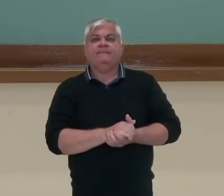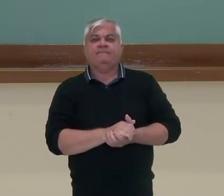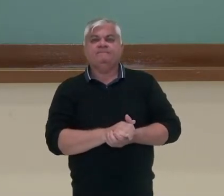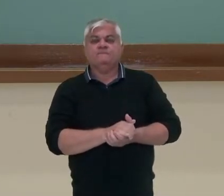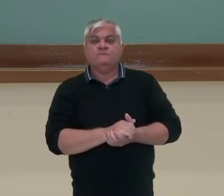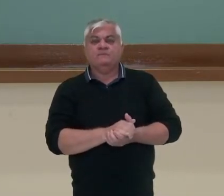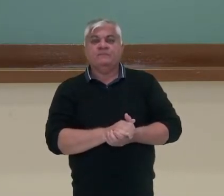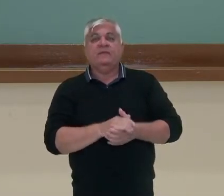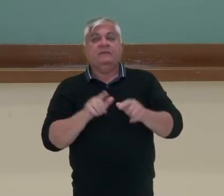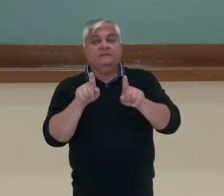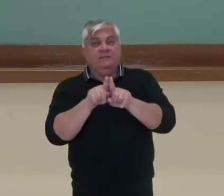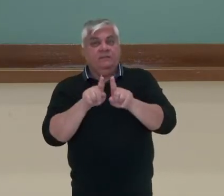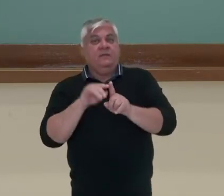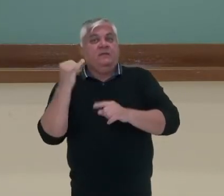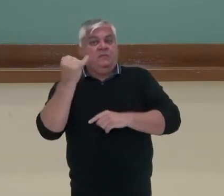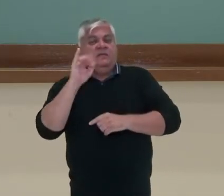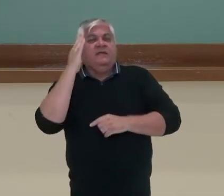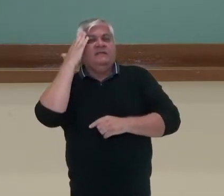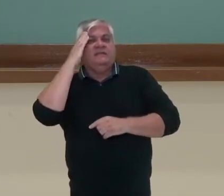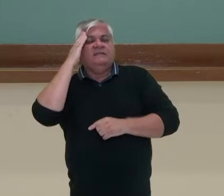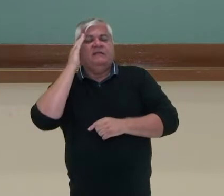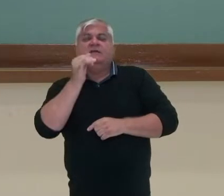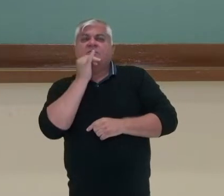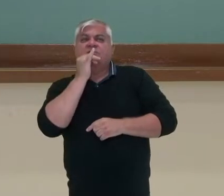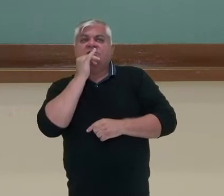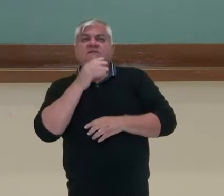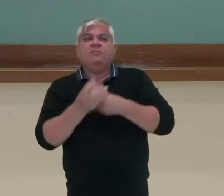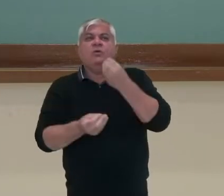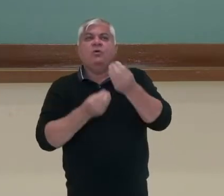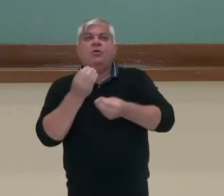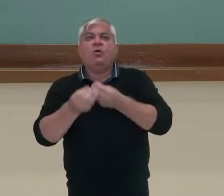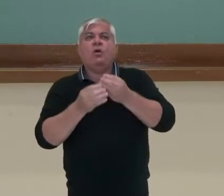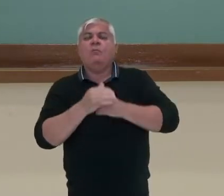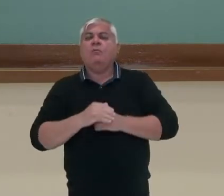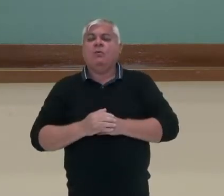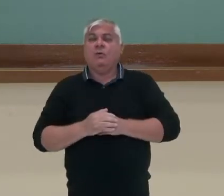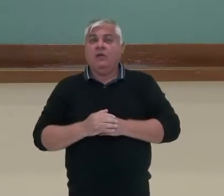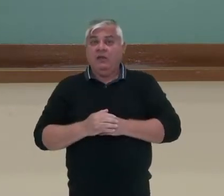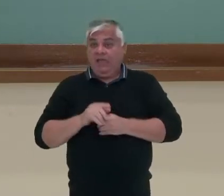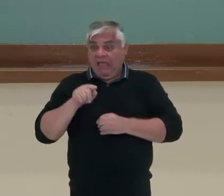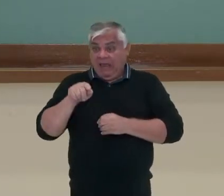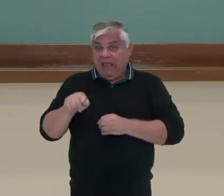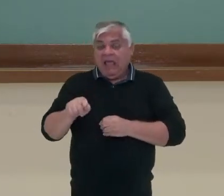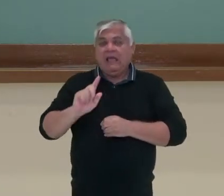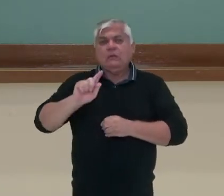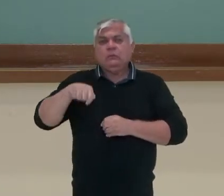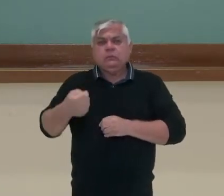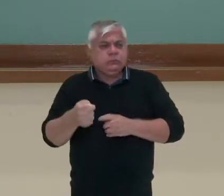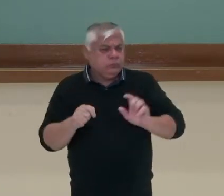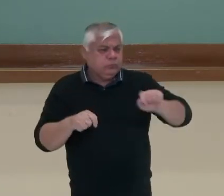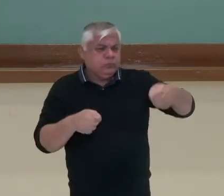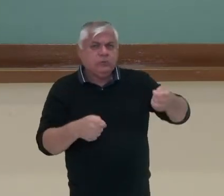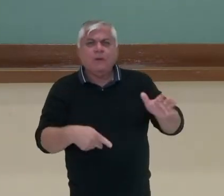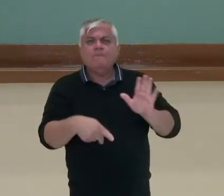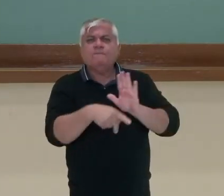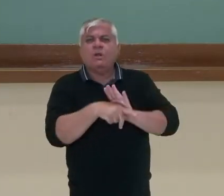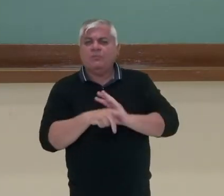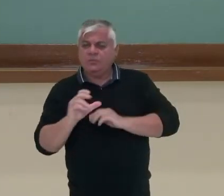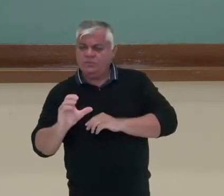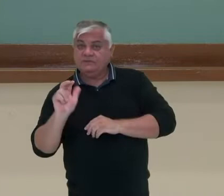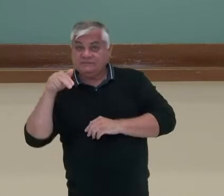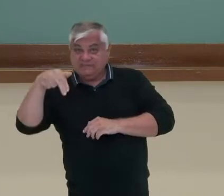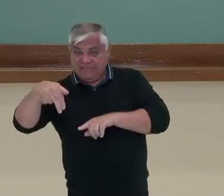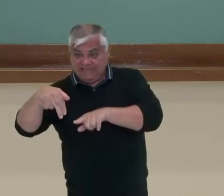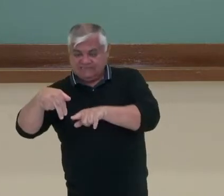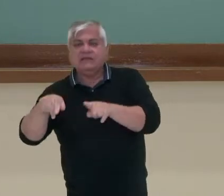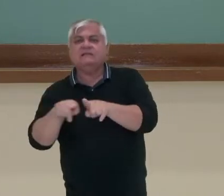Outro ponto importante é entender que grandezas pertencem à termodinâmica e quais são as grandezas que pertencem à cinética e como que a